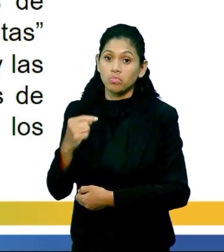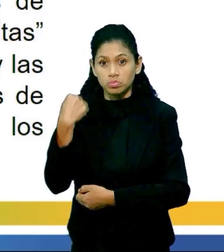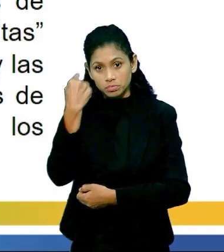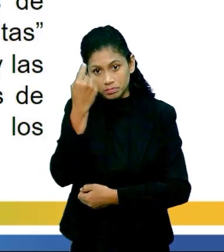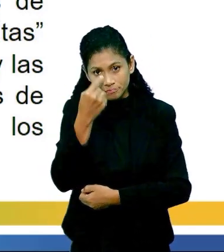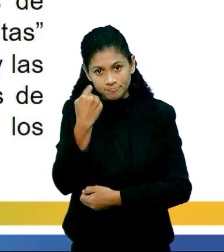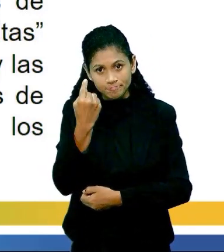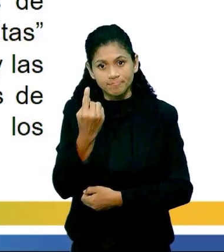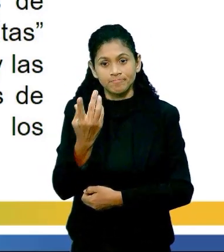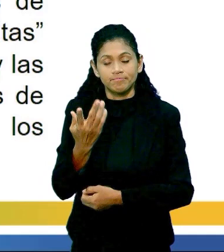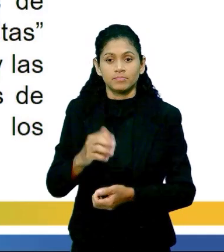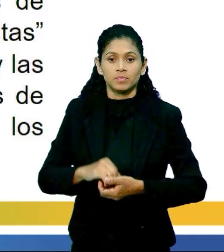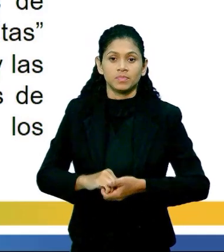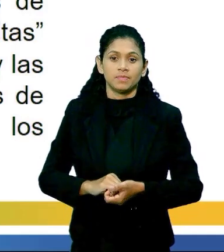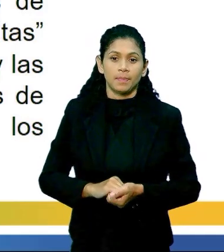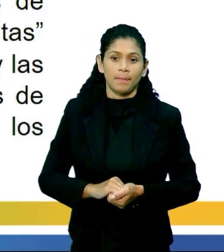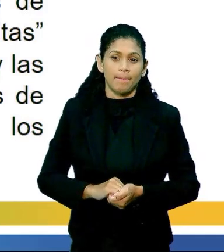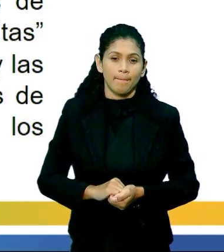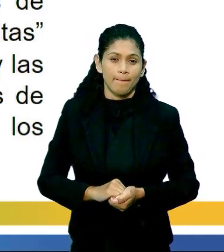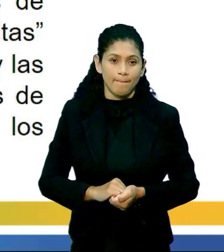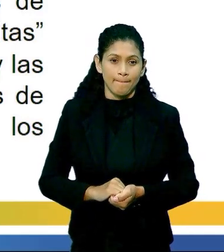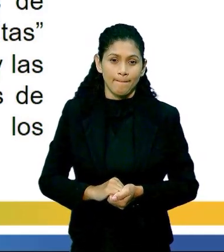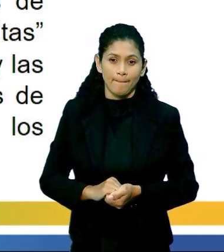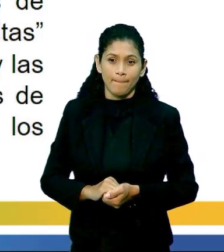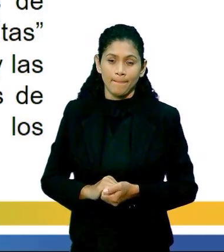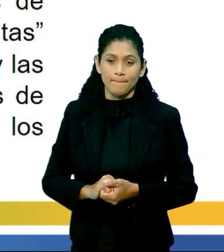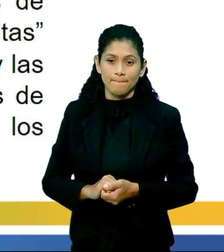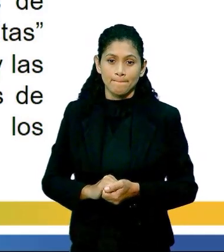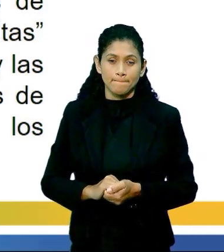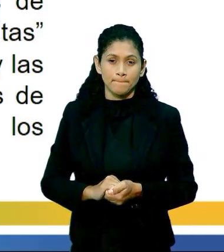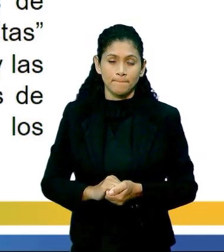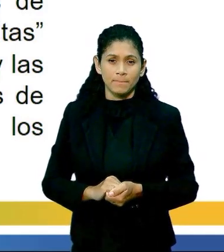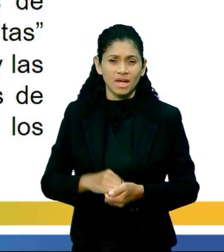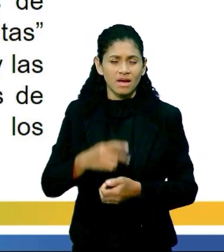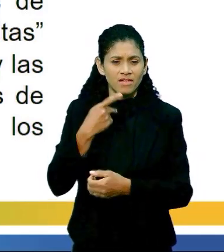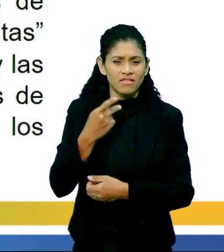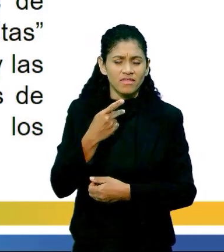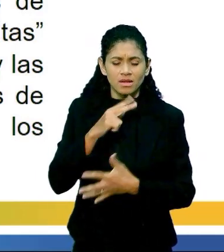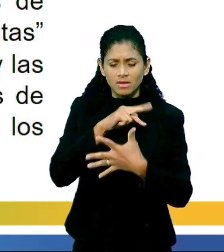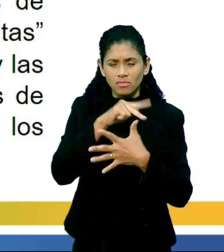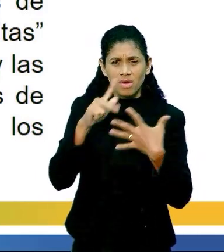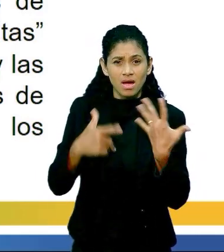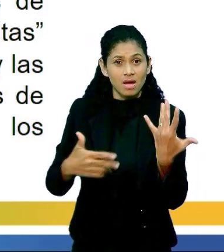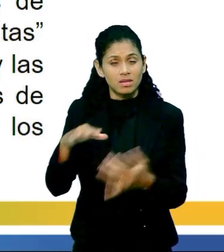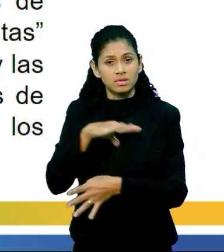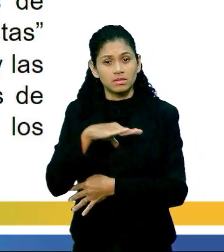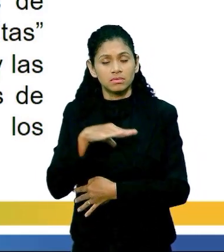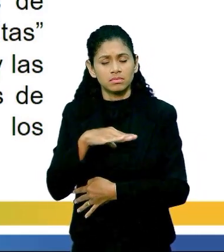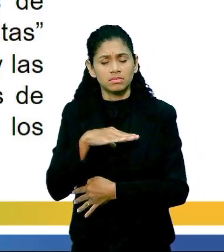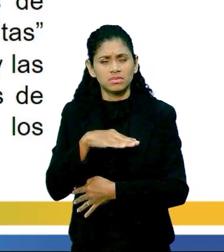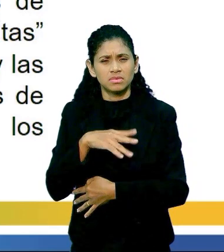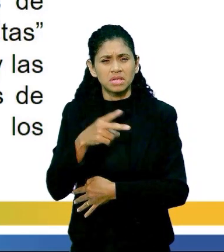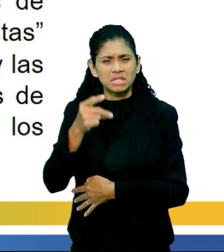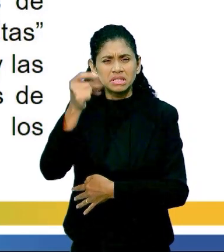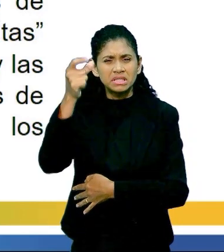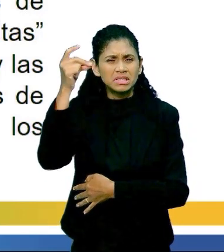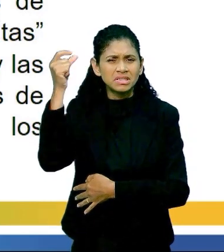aqui, Istambul, Nova York, ou Caracas, vai se dando em várias cidades, né? Aí uma velha recordação de uma